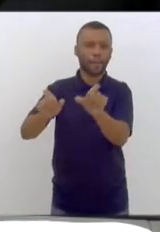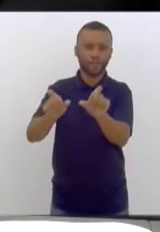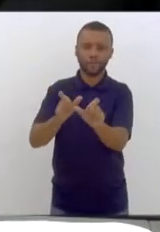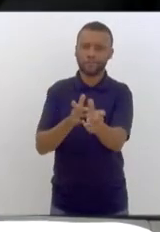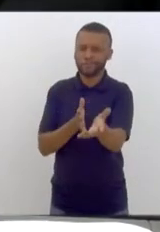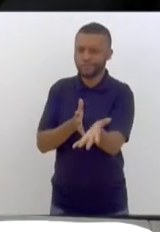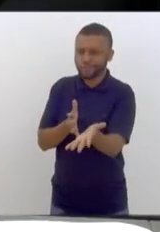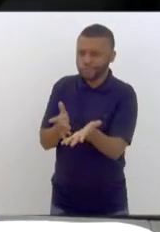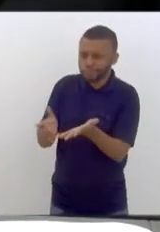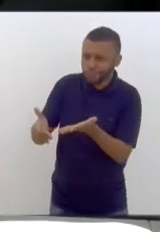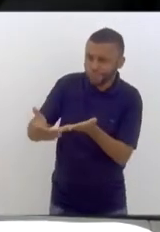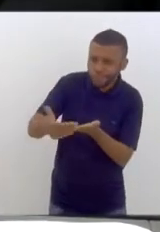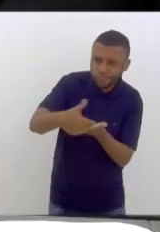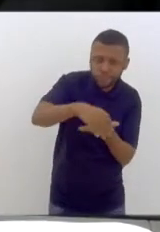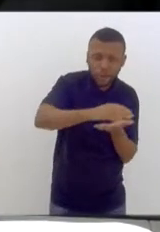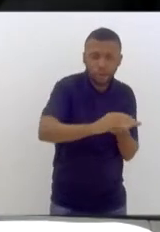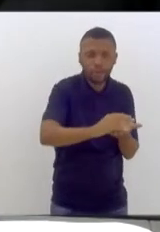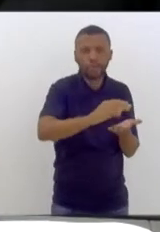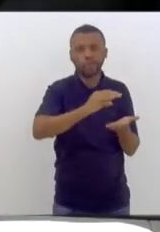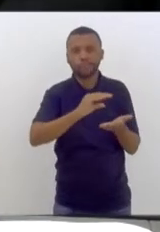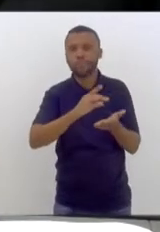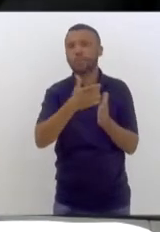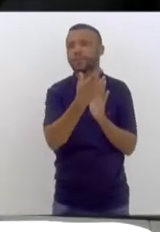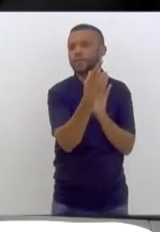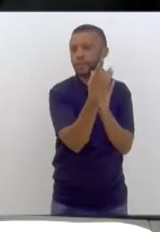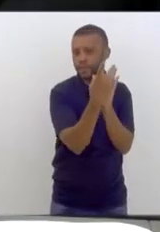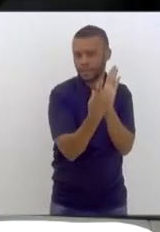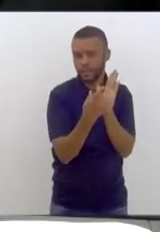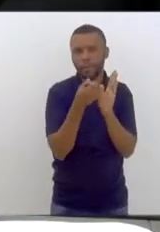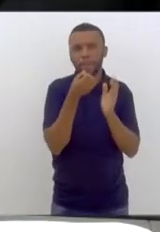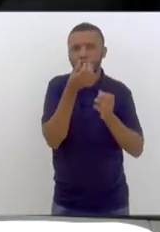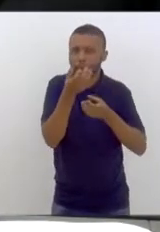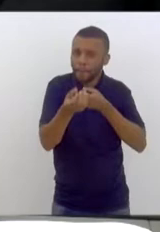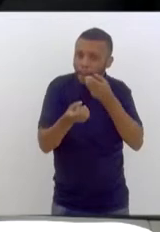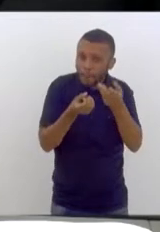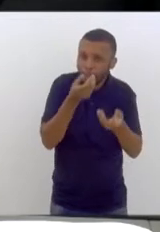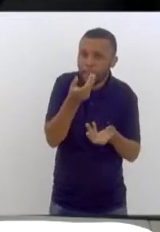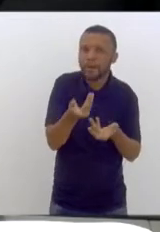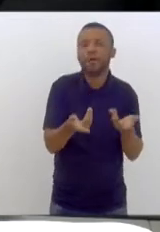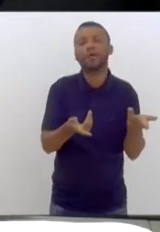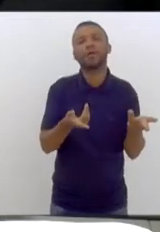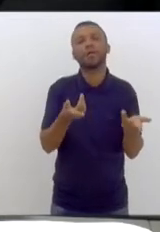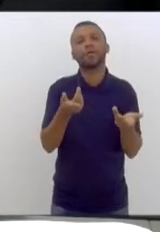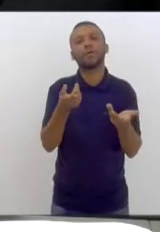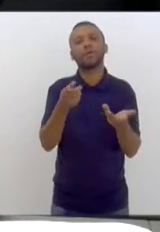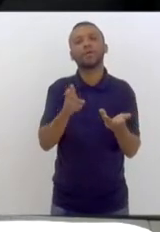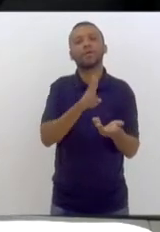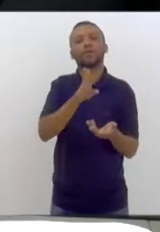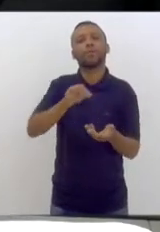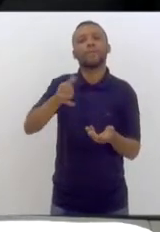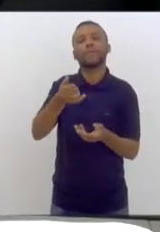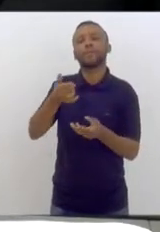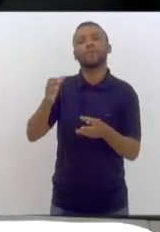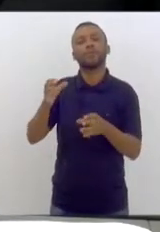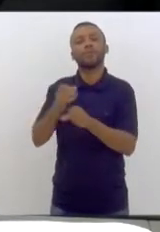recebe as declarações que são utilizadas para o cálculo do